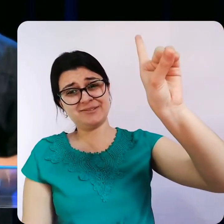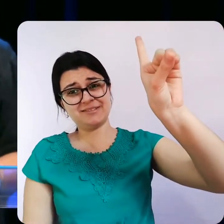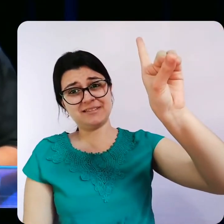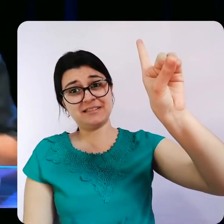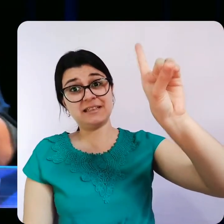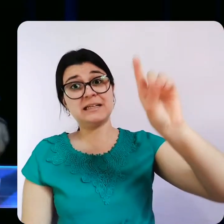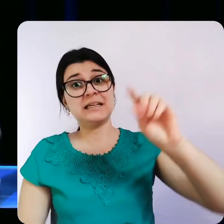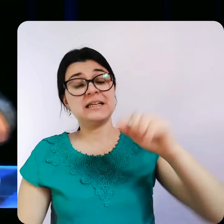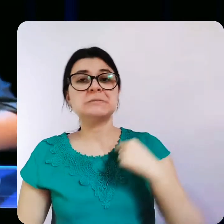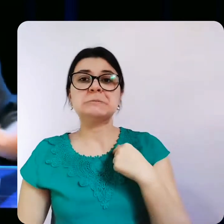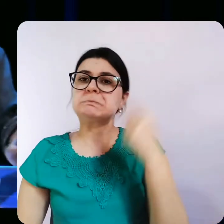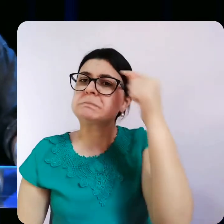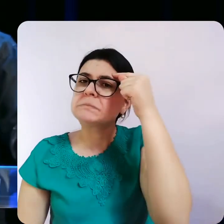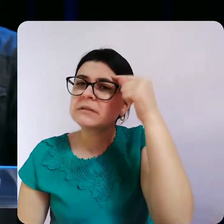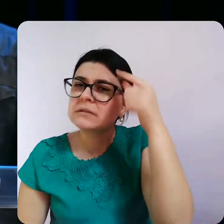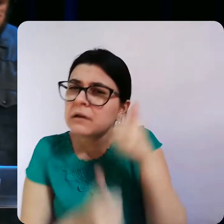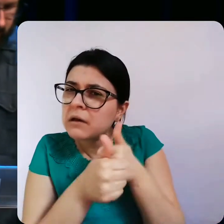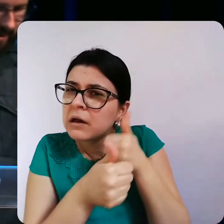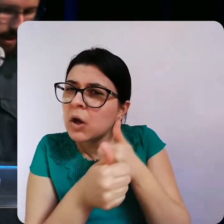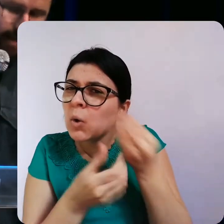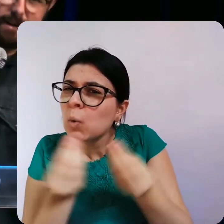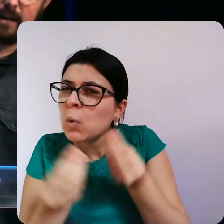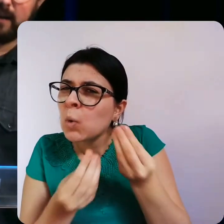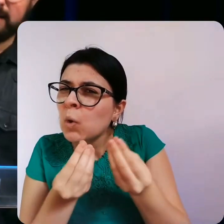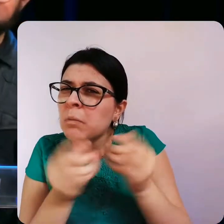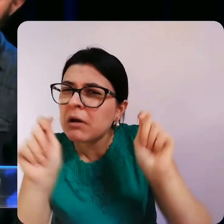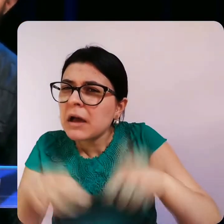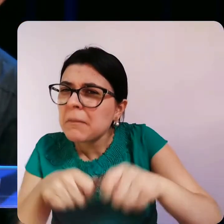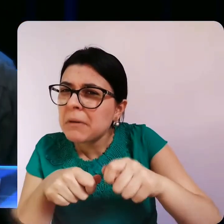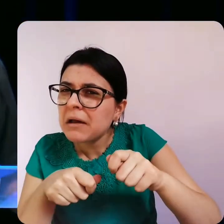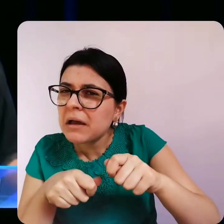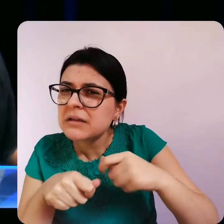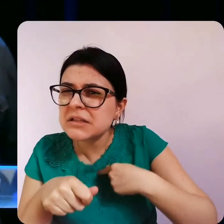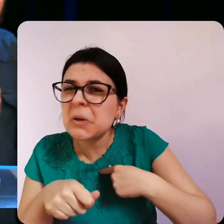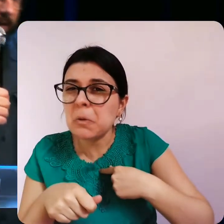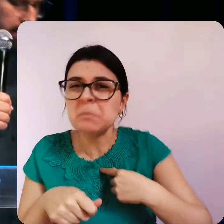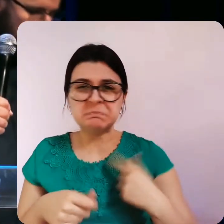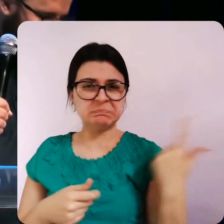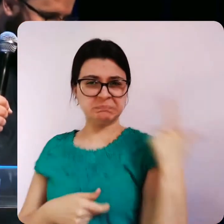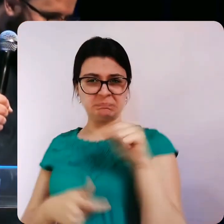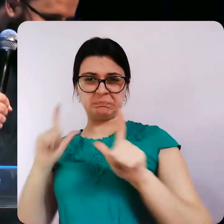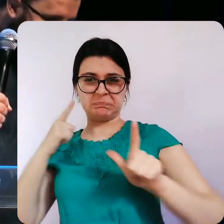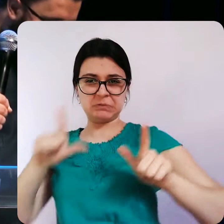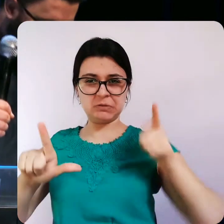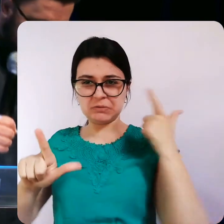para pagar a nossa dívida de escravidão. Lembra, vamos voltar a imaginar agora